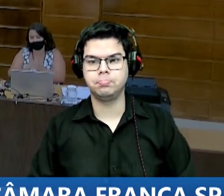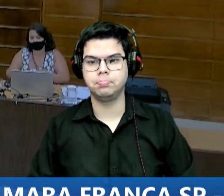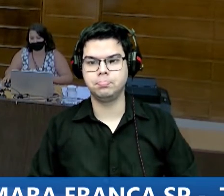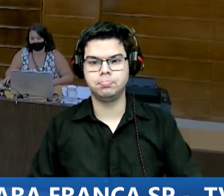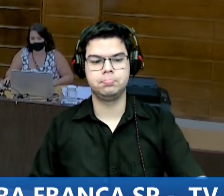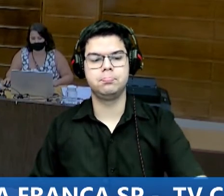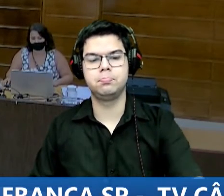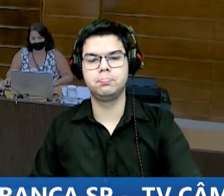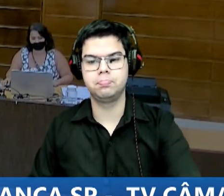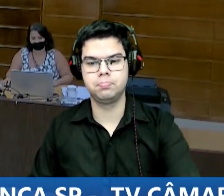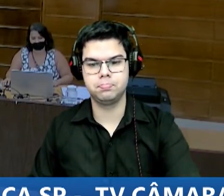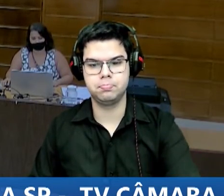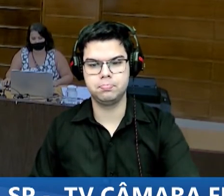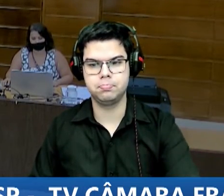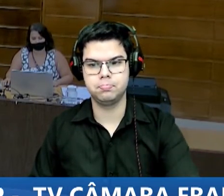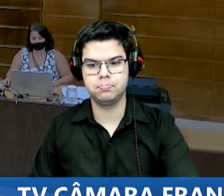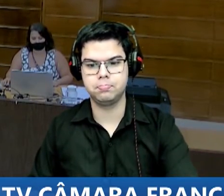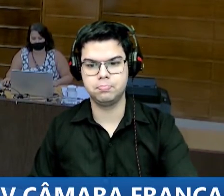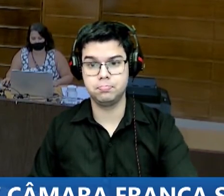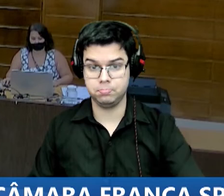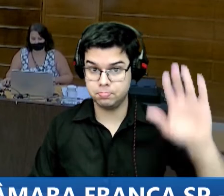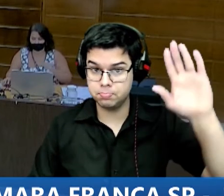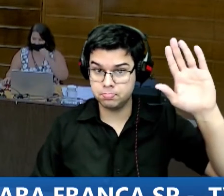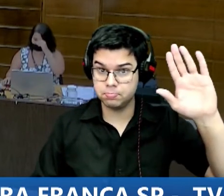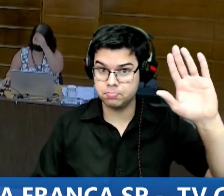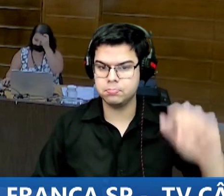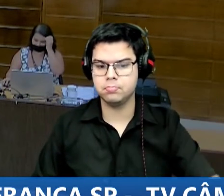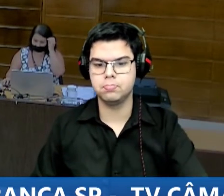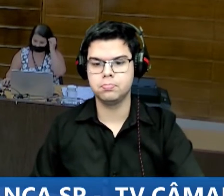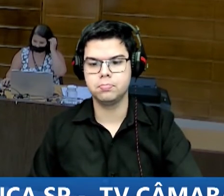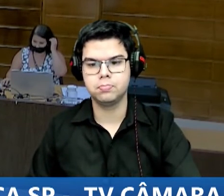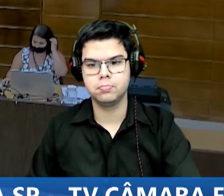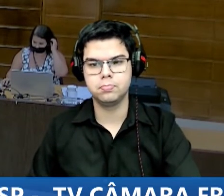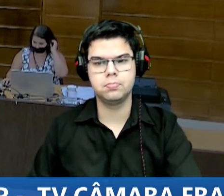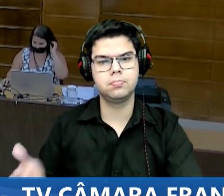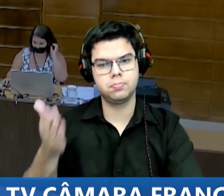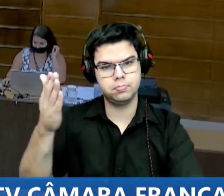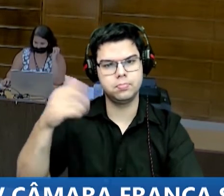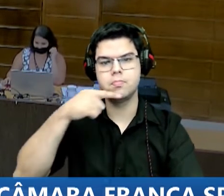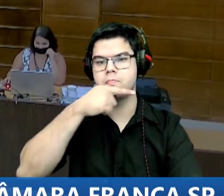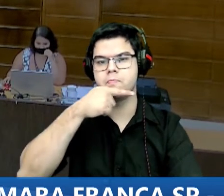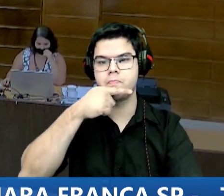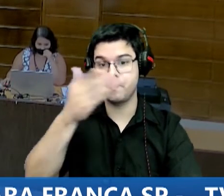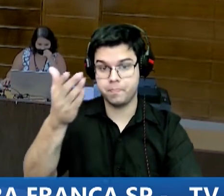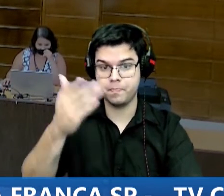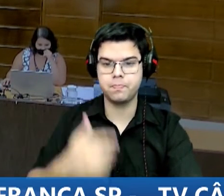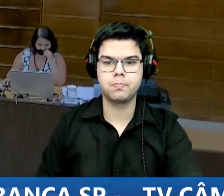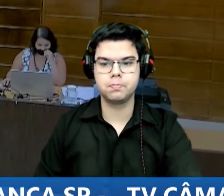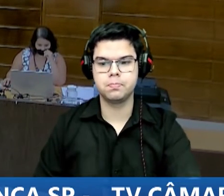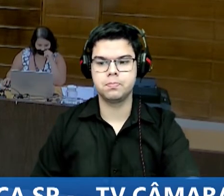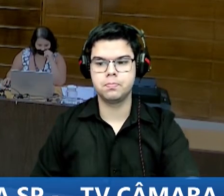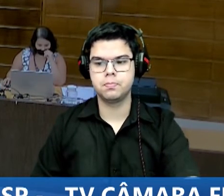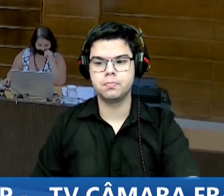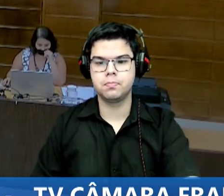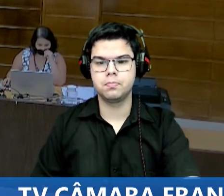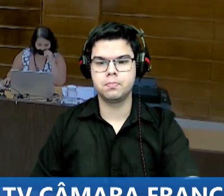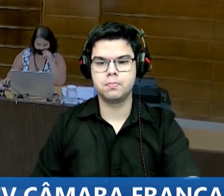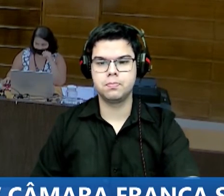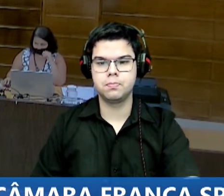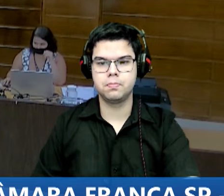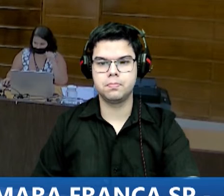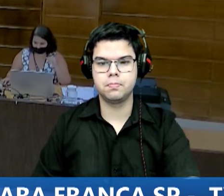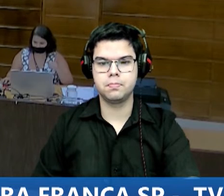Essa palavra, senhor presidente. Com a palavra, vereador Gilson Pelizar. Bom, primeiro eu queria agradecer